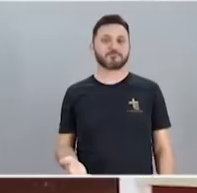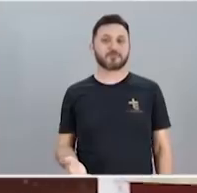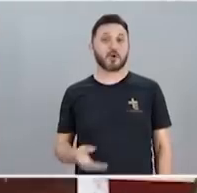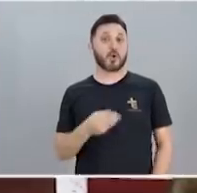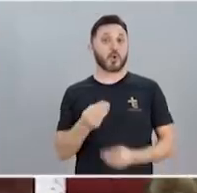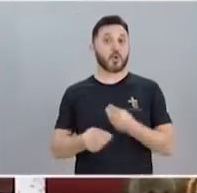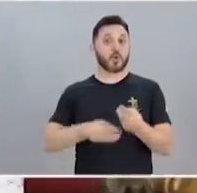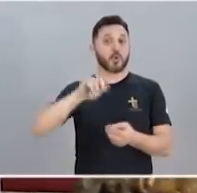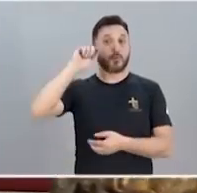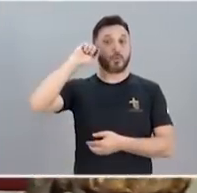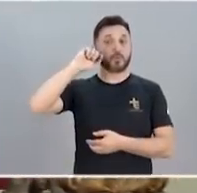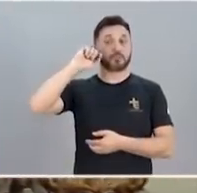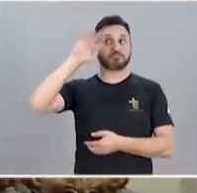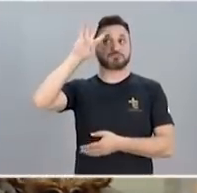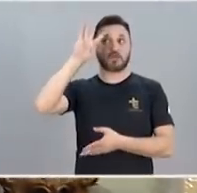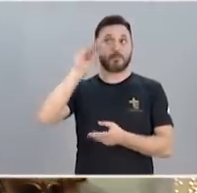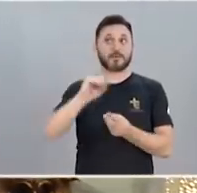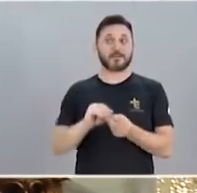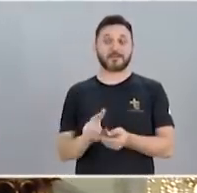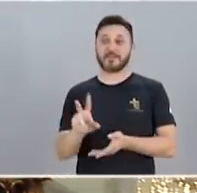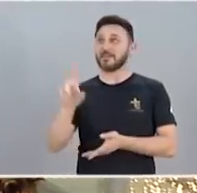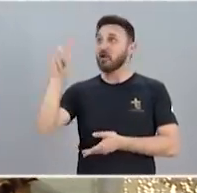Como compreender esse Deus?